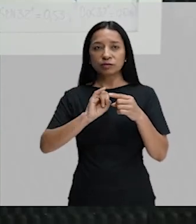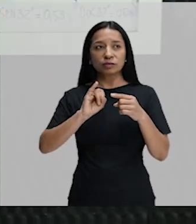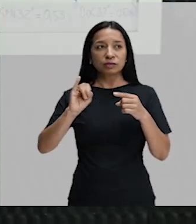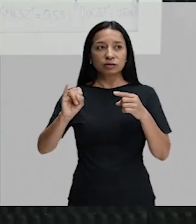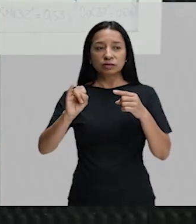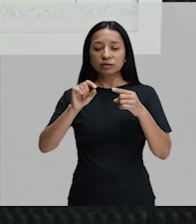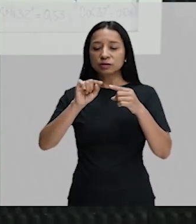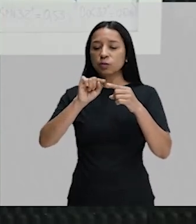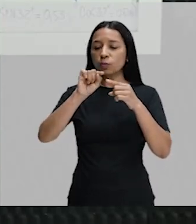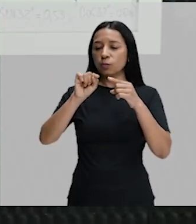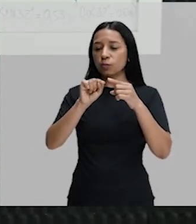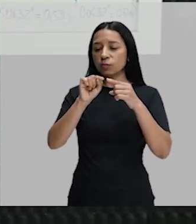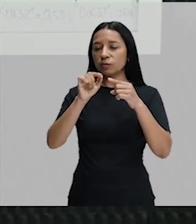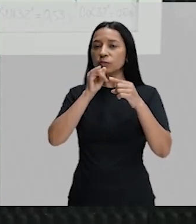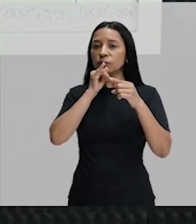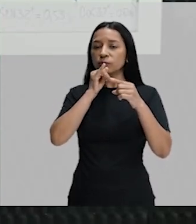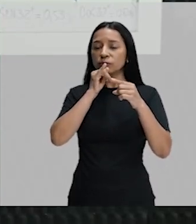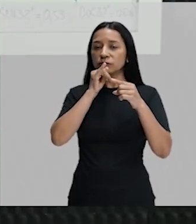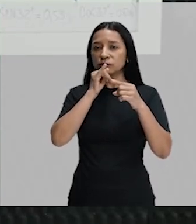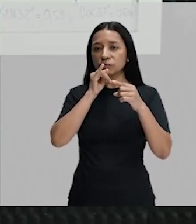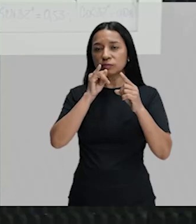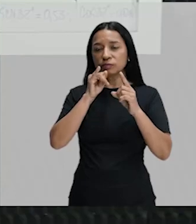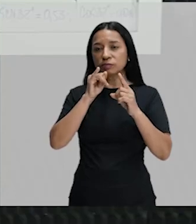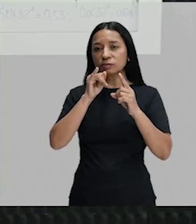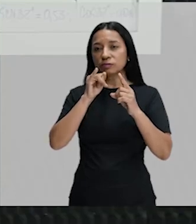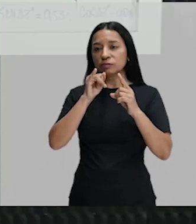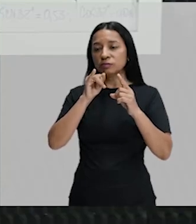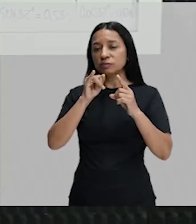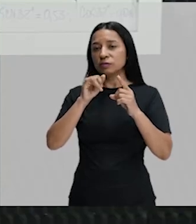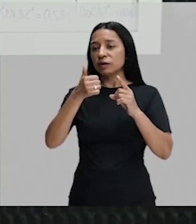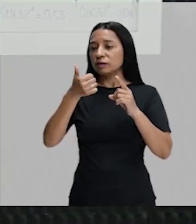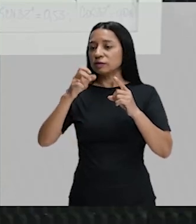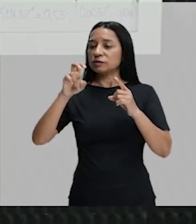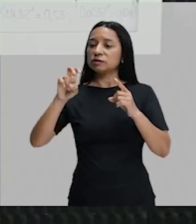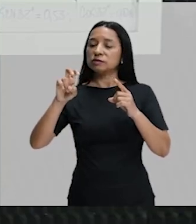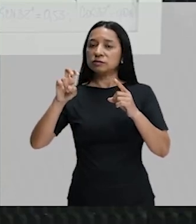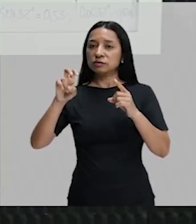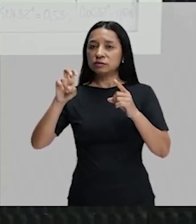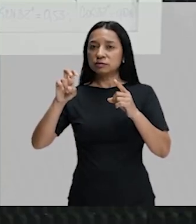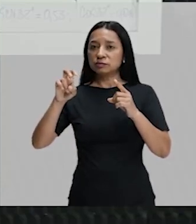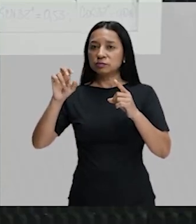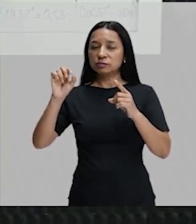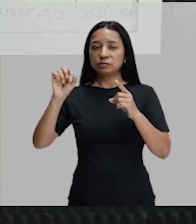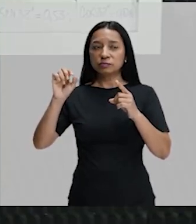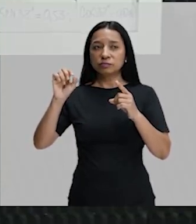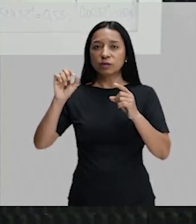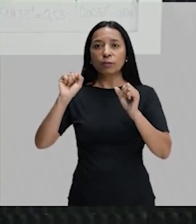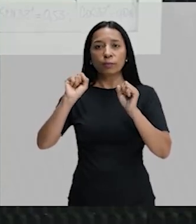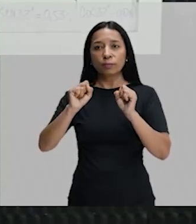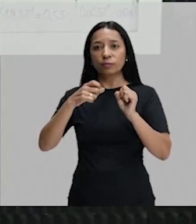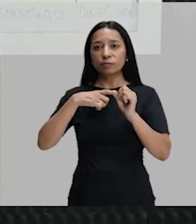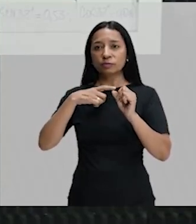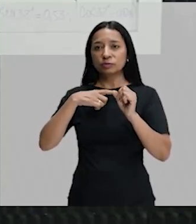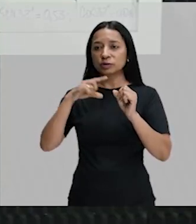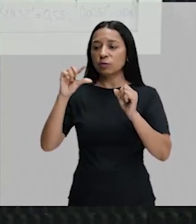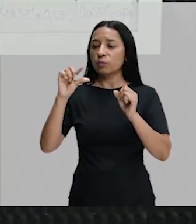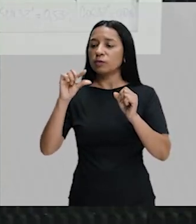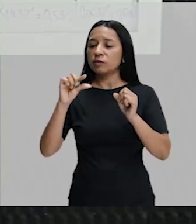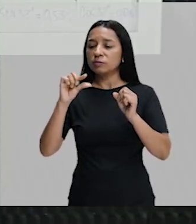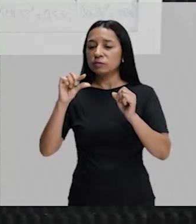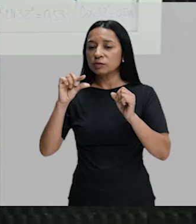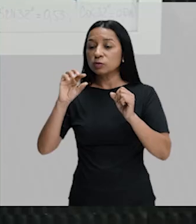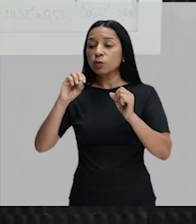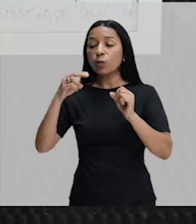esse ângulo, por exemplo, aqui for um ângulo de 15 graus, tá? Eu posso pegar um triângulo pequeno ou um